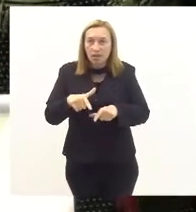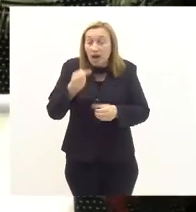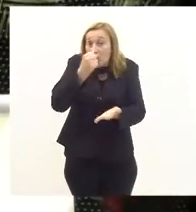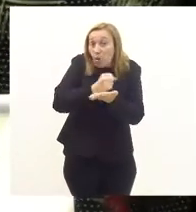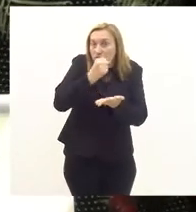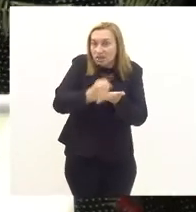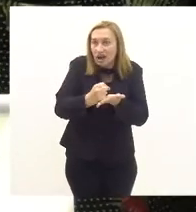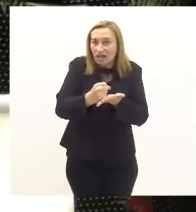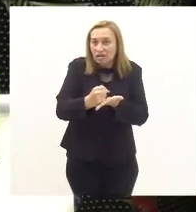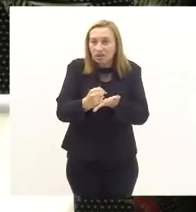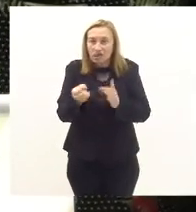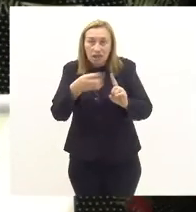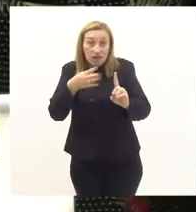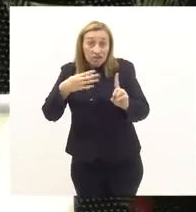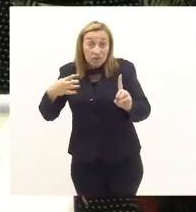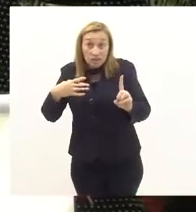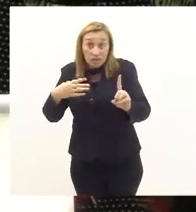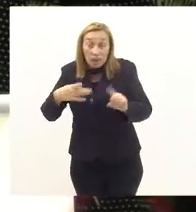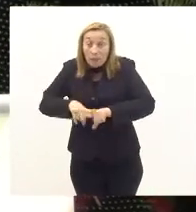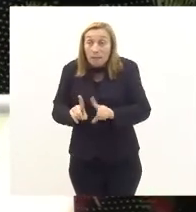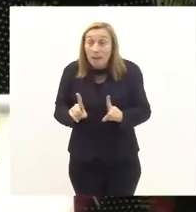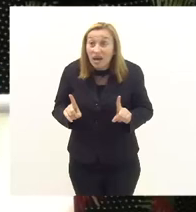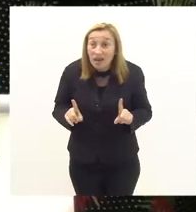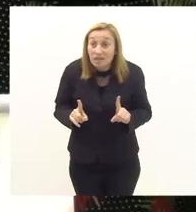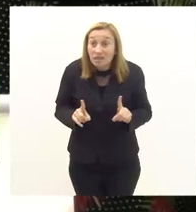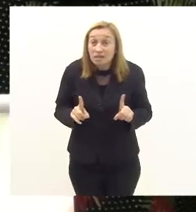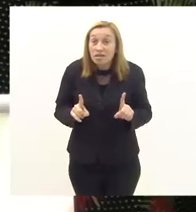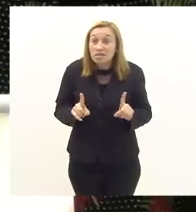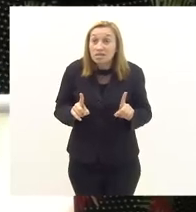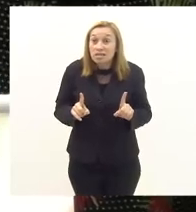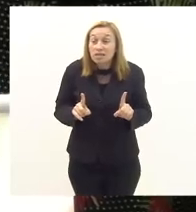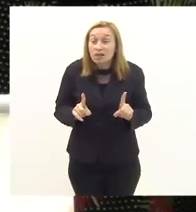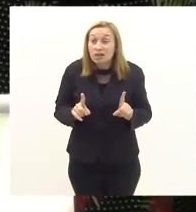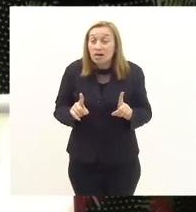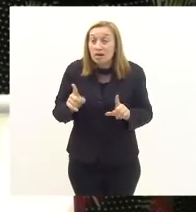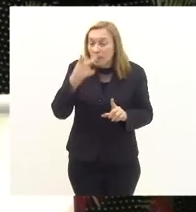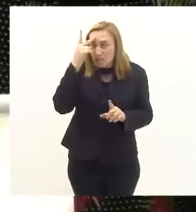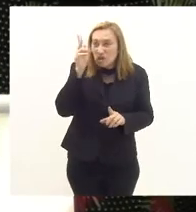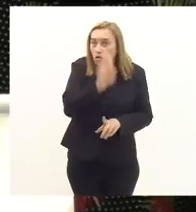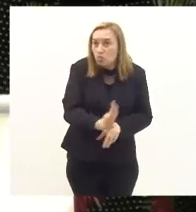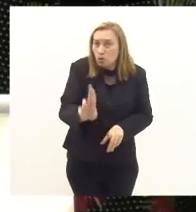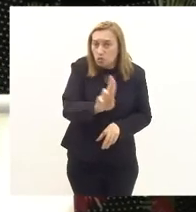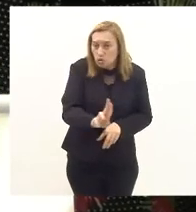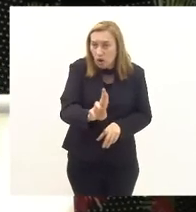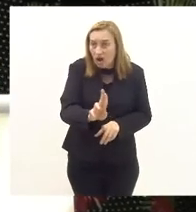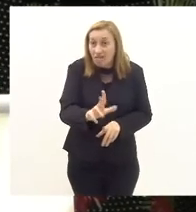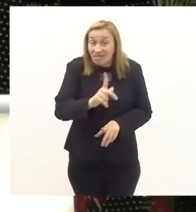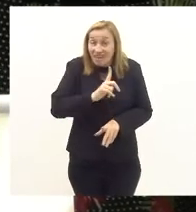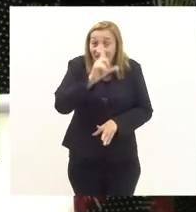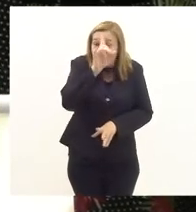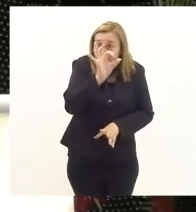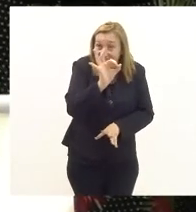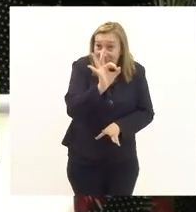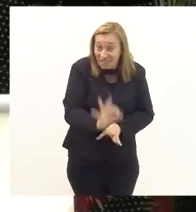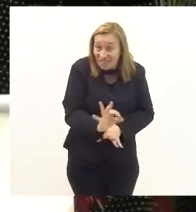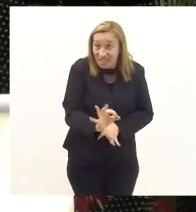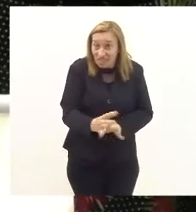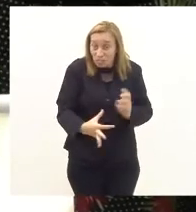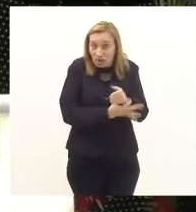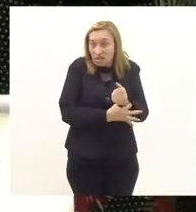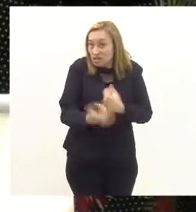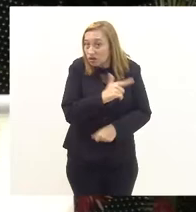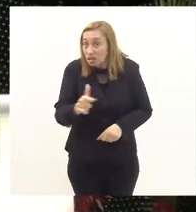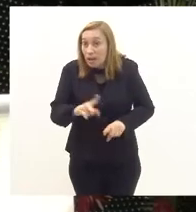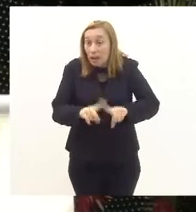contratam LGBTQI, sendo para ter para o usuário ter a falsa garantia que está sendo seguro. Só que o